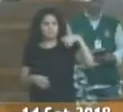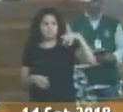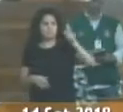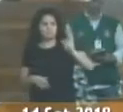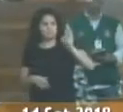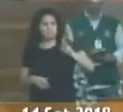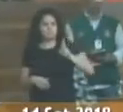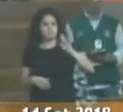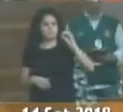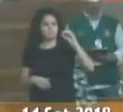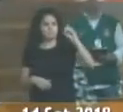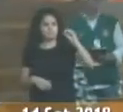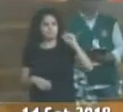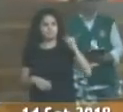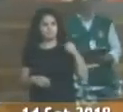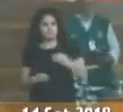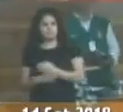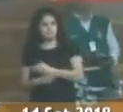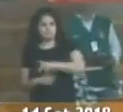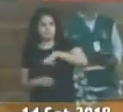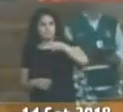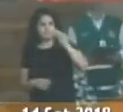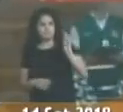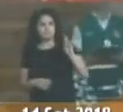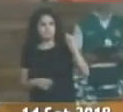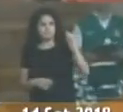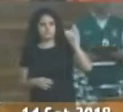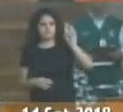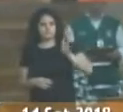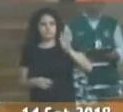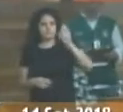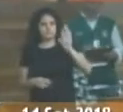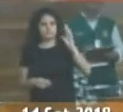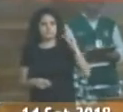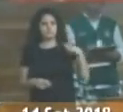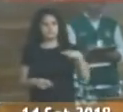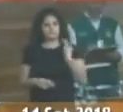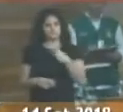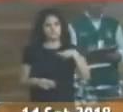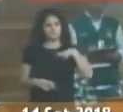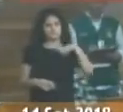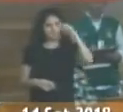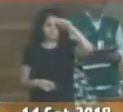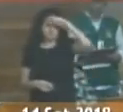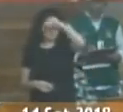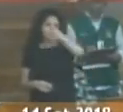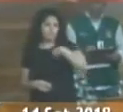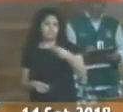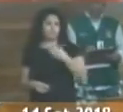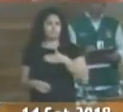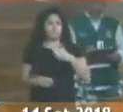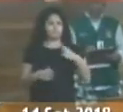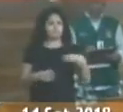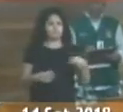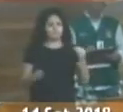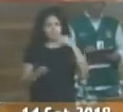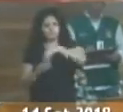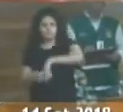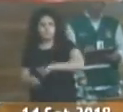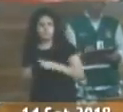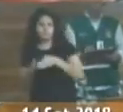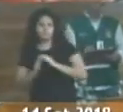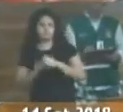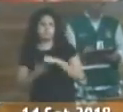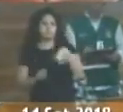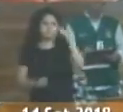passar para chegar à Vila do Abraão. E nós passamos um sufoco tremendo, eu com a minha filha dentro do meu barco,